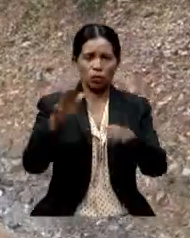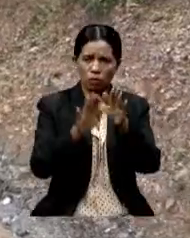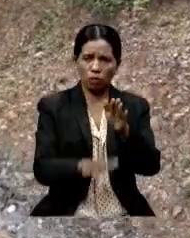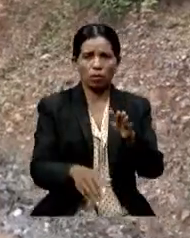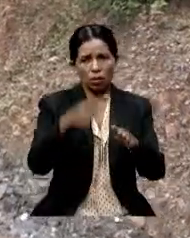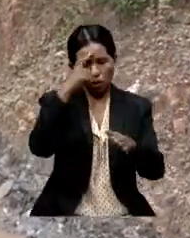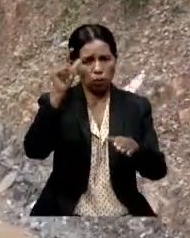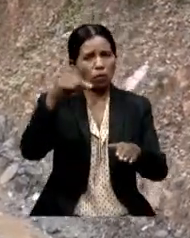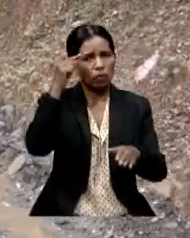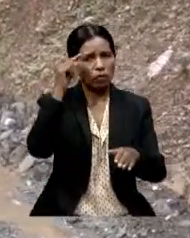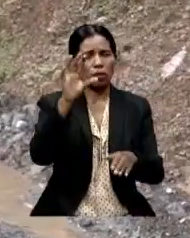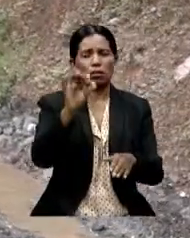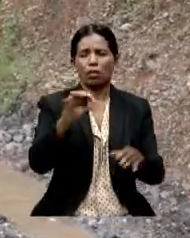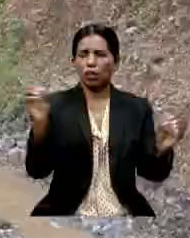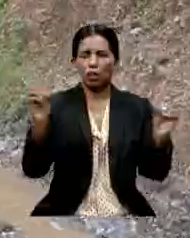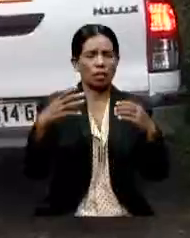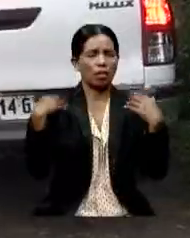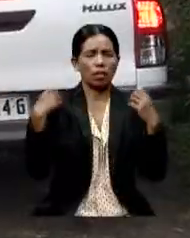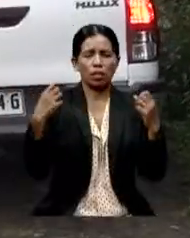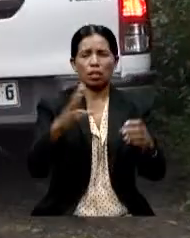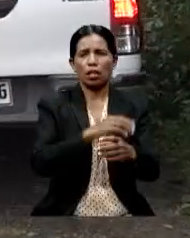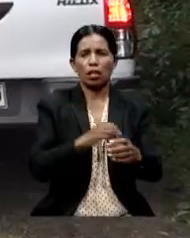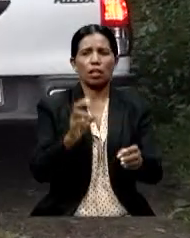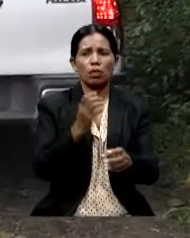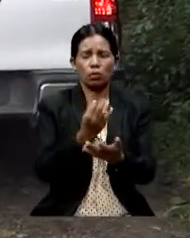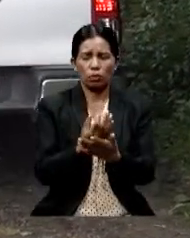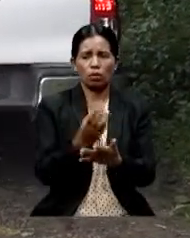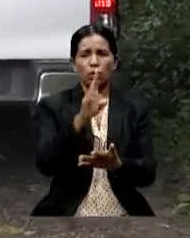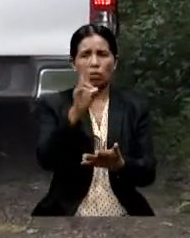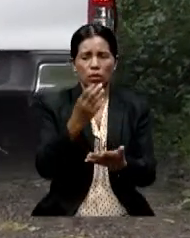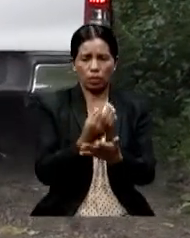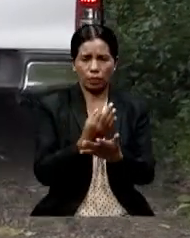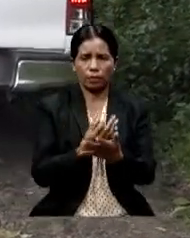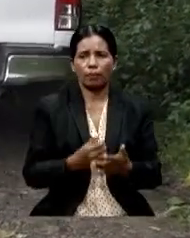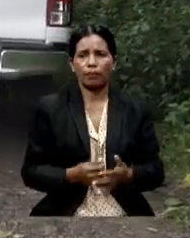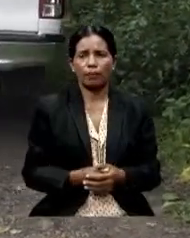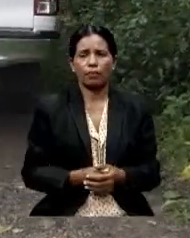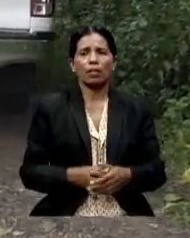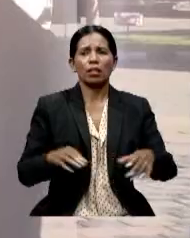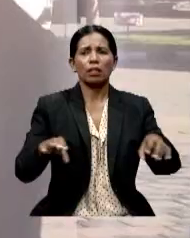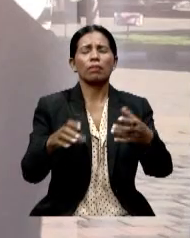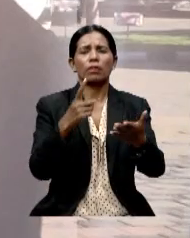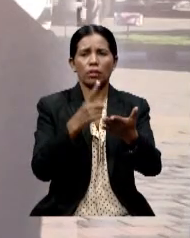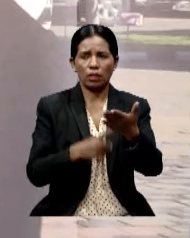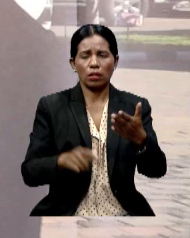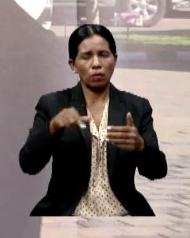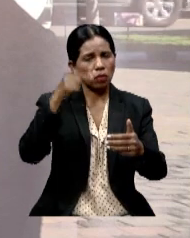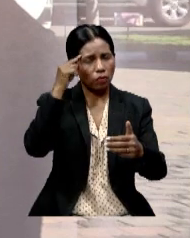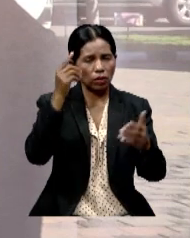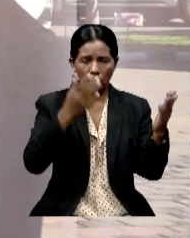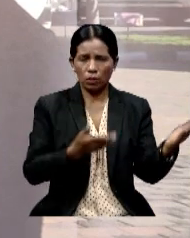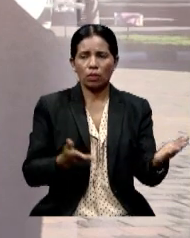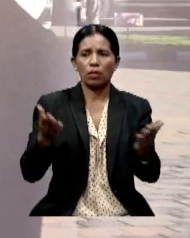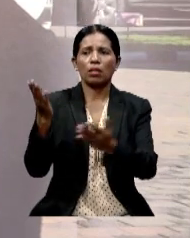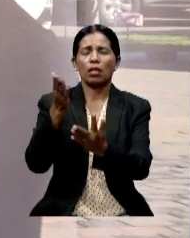tamba governo da walu la incapacidade ato executor orçamento geral estado. Progresso serviço saída, governo Loriana Tumba